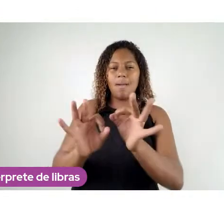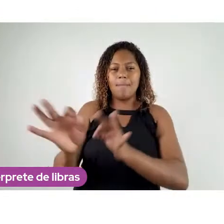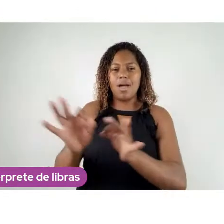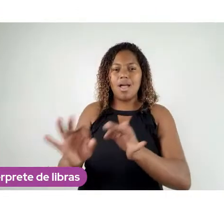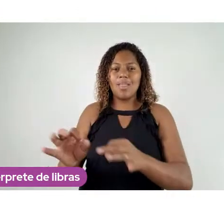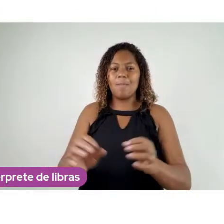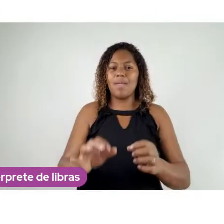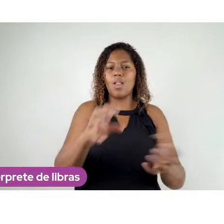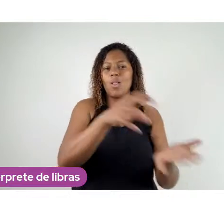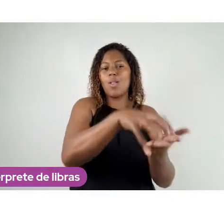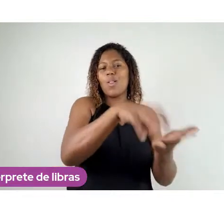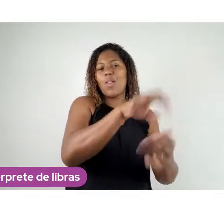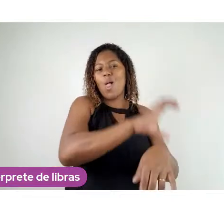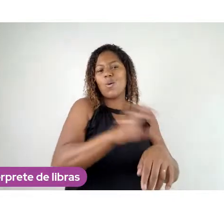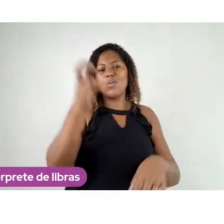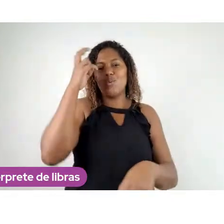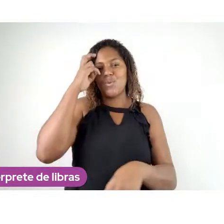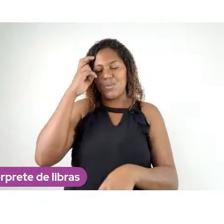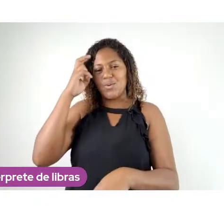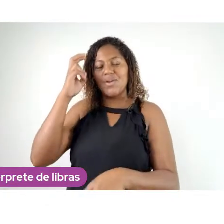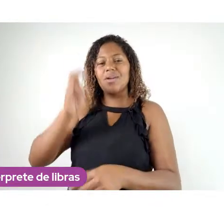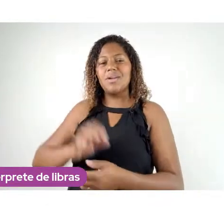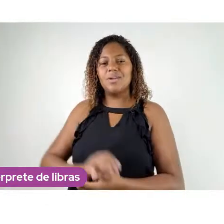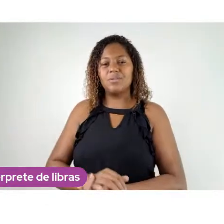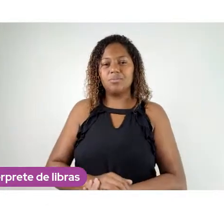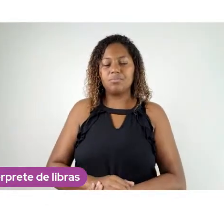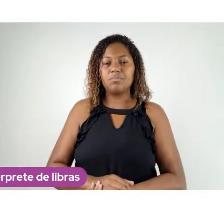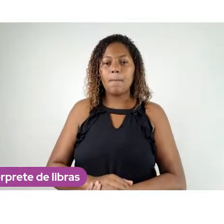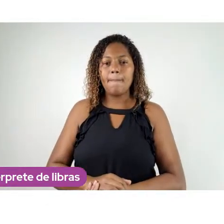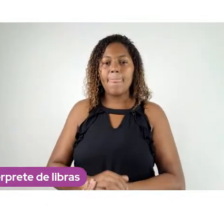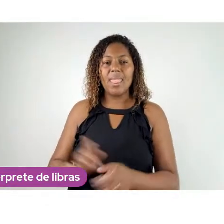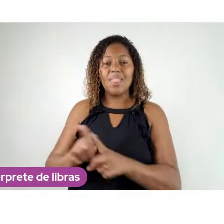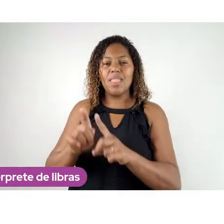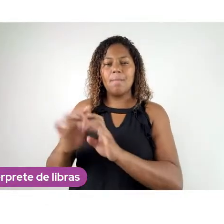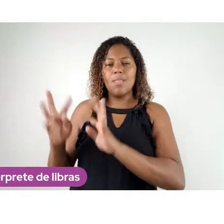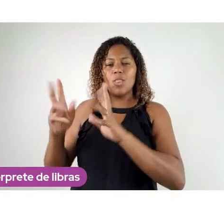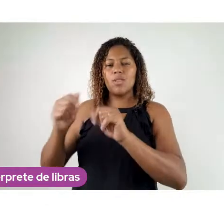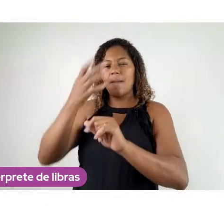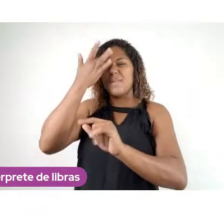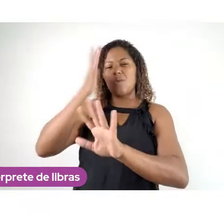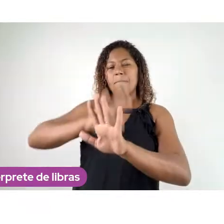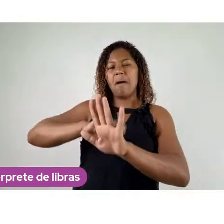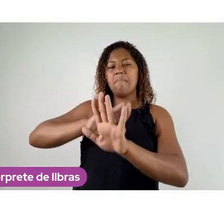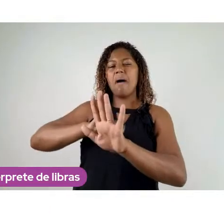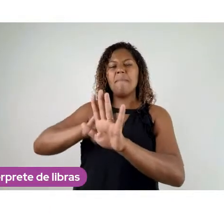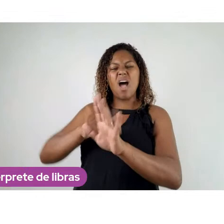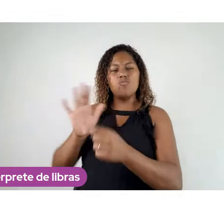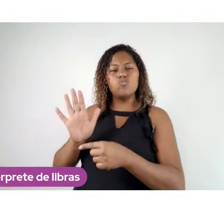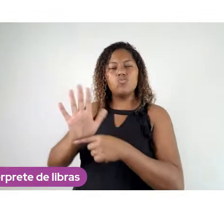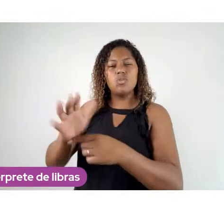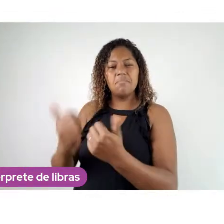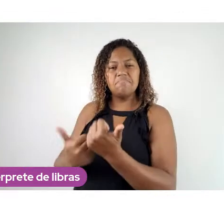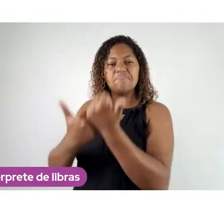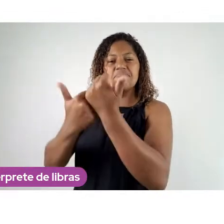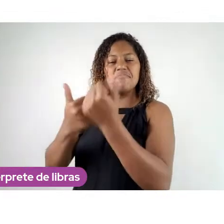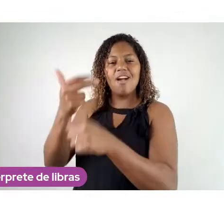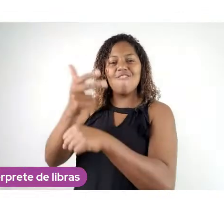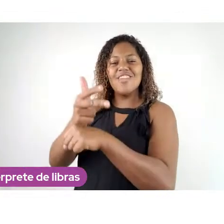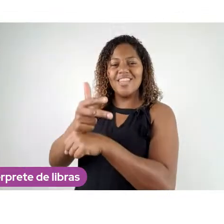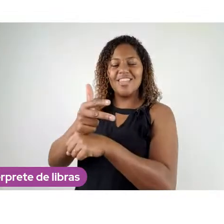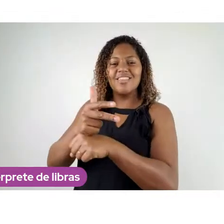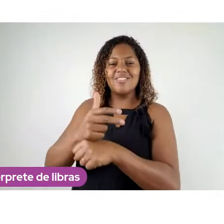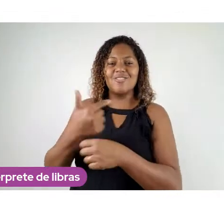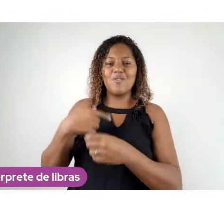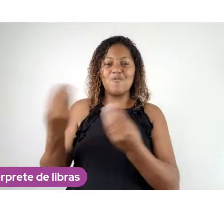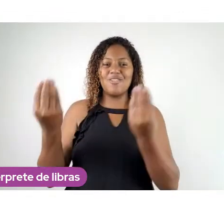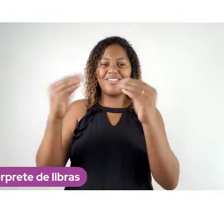créditos das cantoras e de toda a produção que foi feita para esse momento. Eu vou colocar aqui